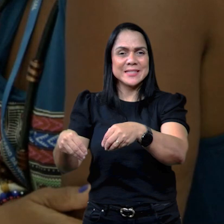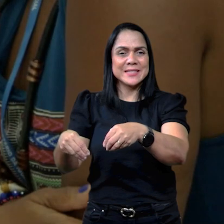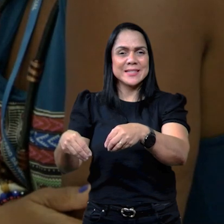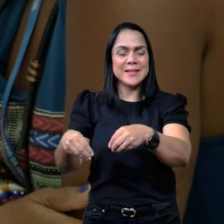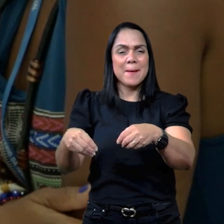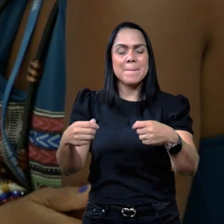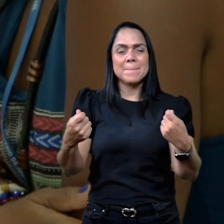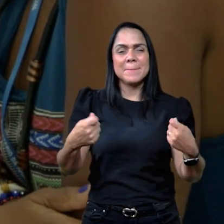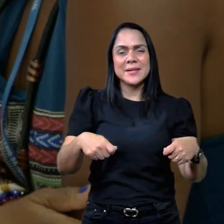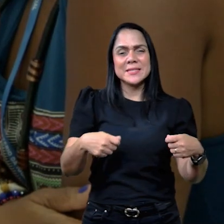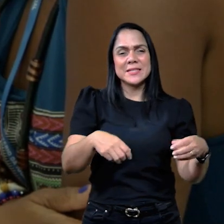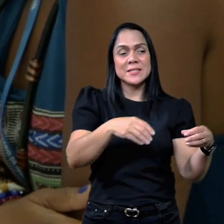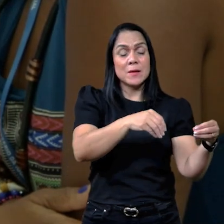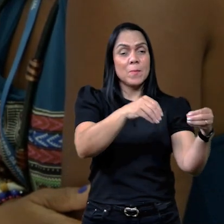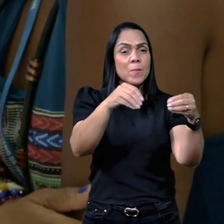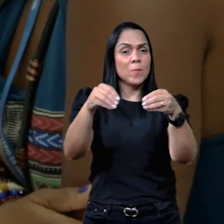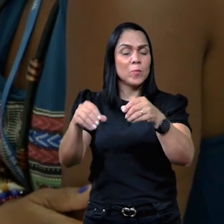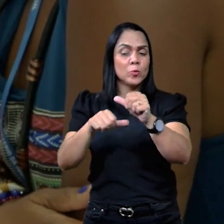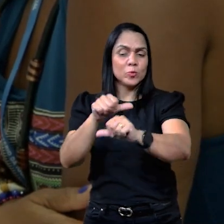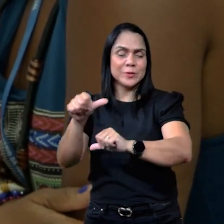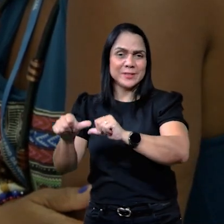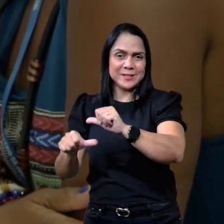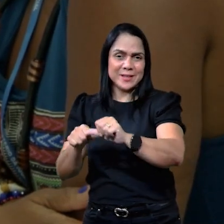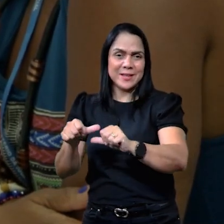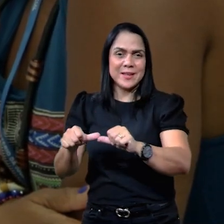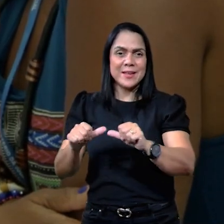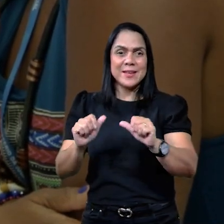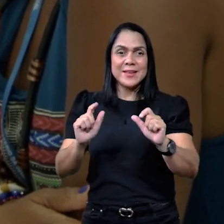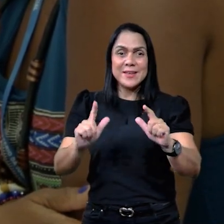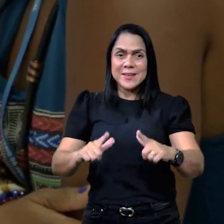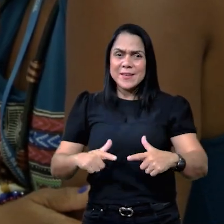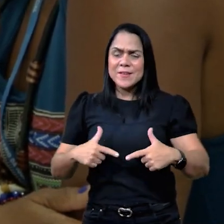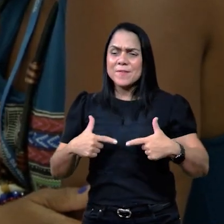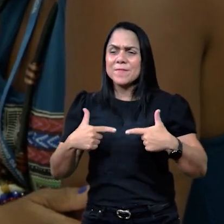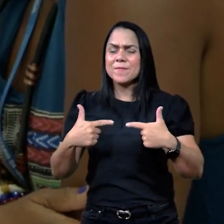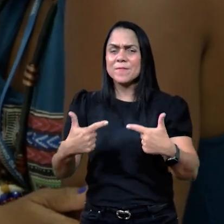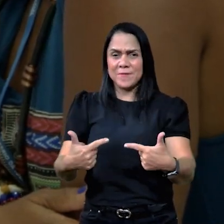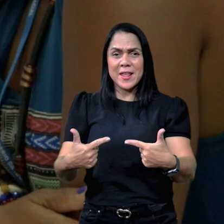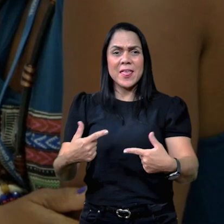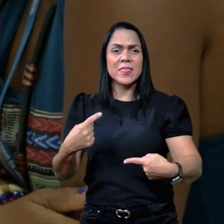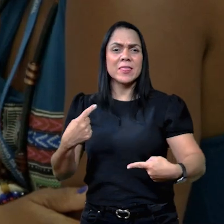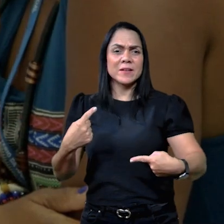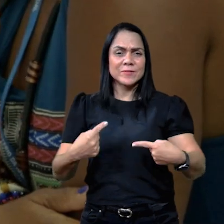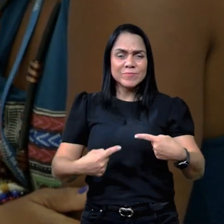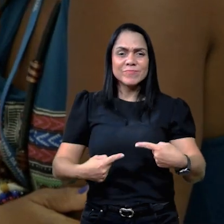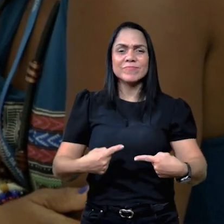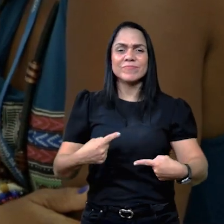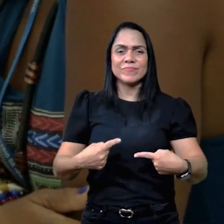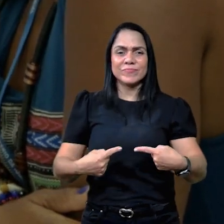quando ele sai da sua comunidade e enfrenta esses desafios mesmo, de estar em outro ambiente.